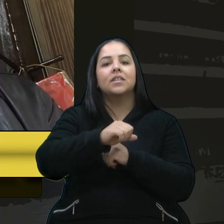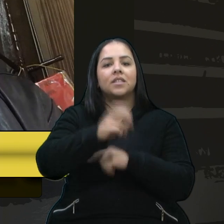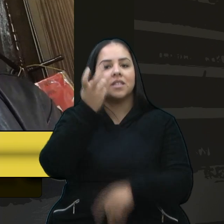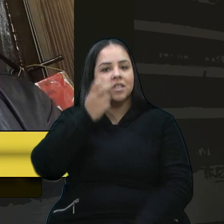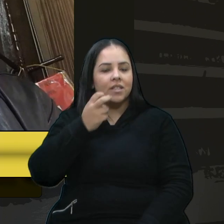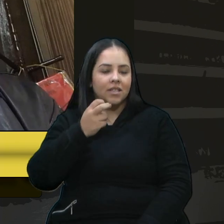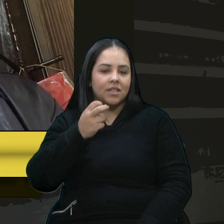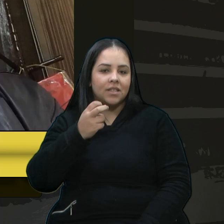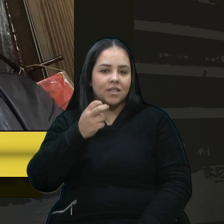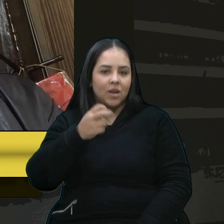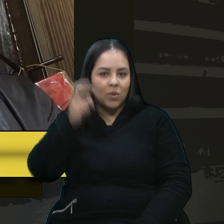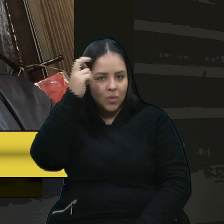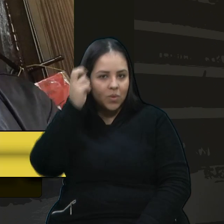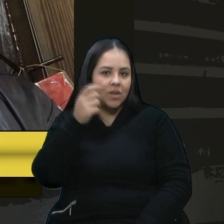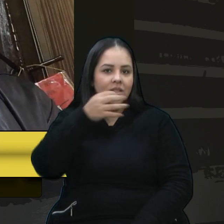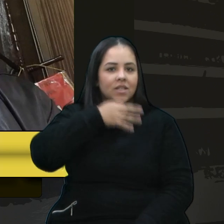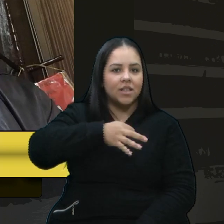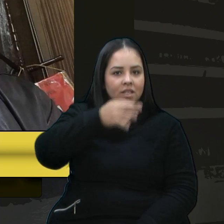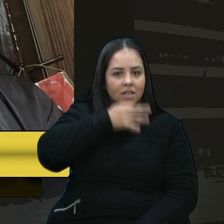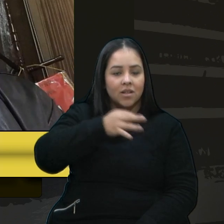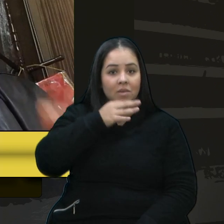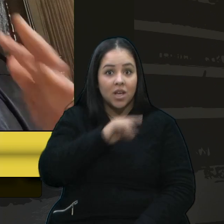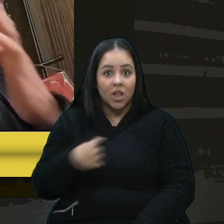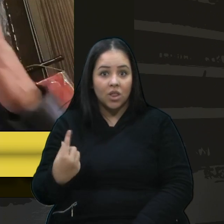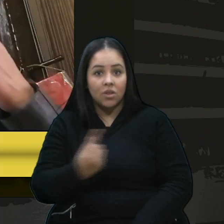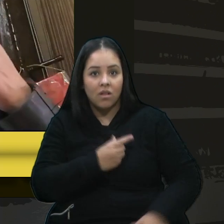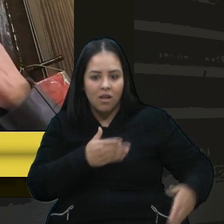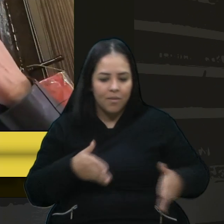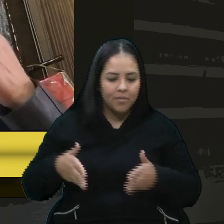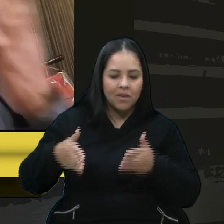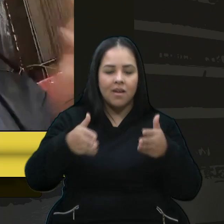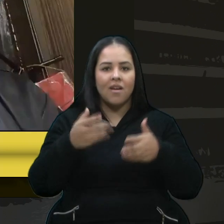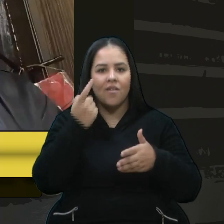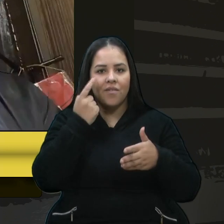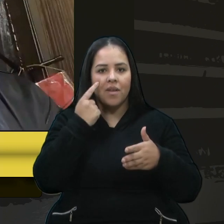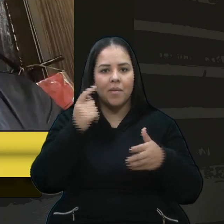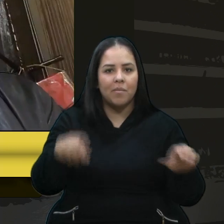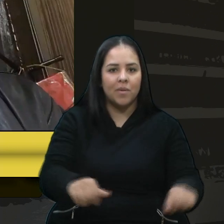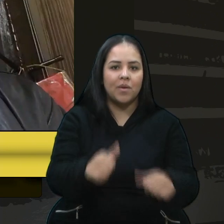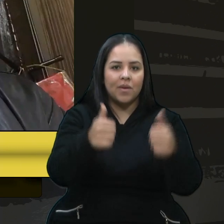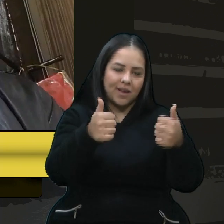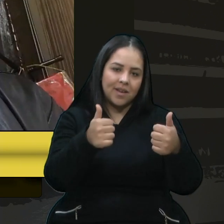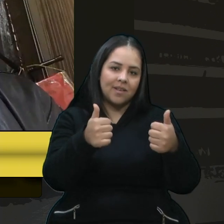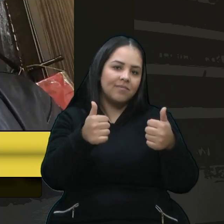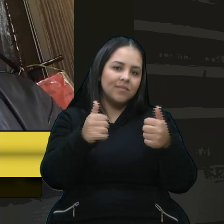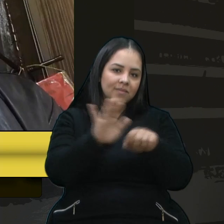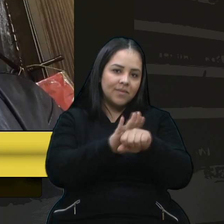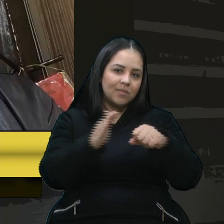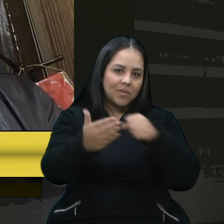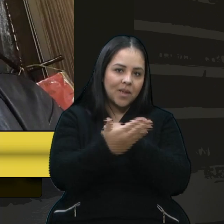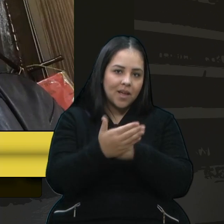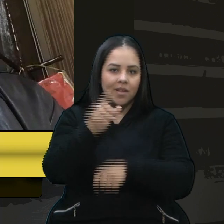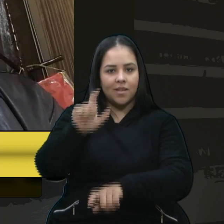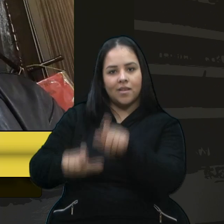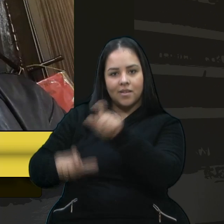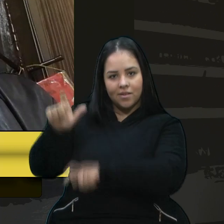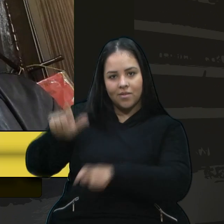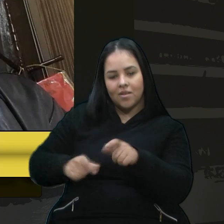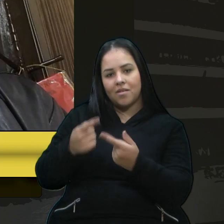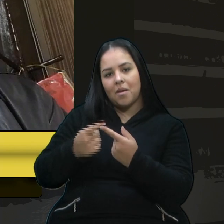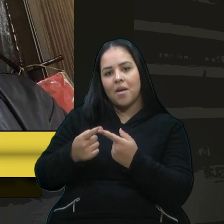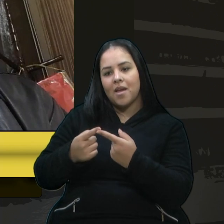para nós estar conversando e traçando metas para nós poder trazer melhoria para nossos bairros, nossas pessoas mais